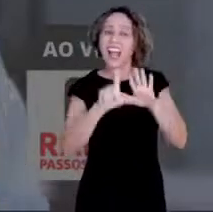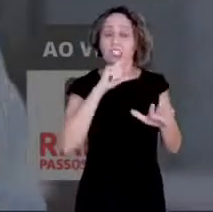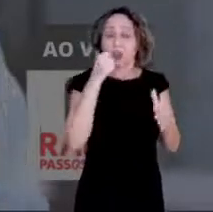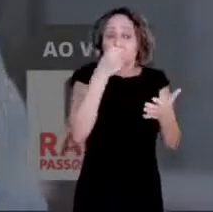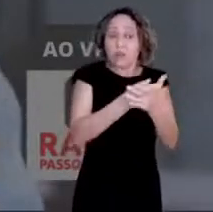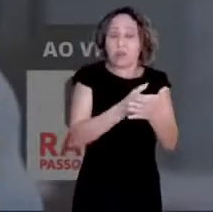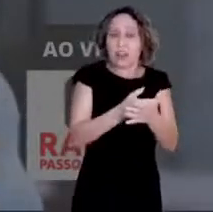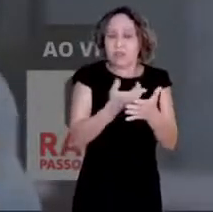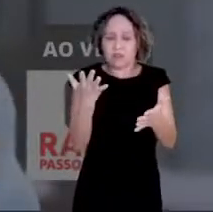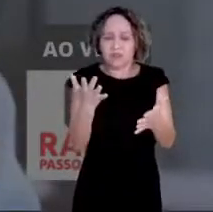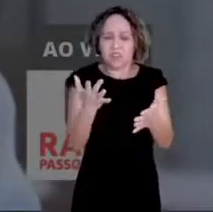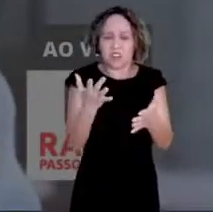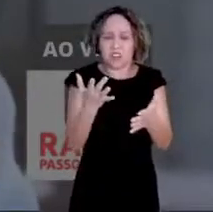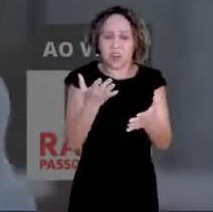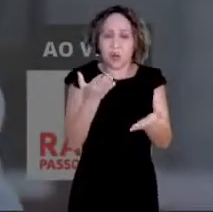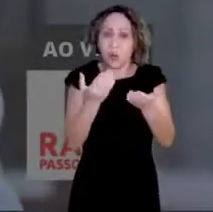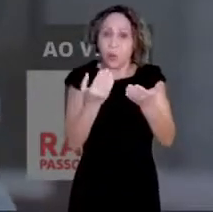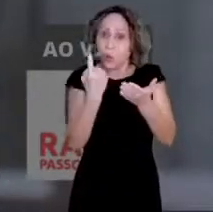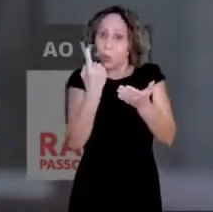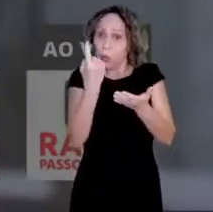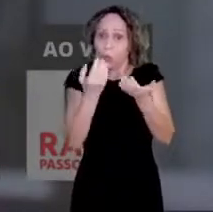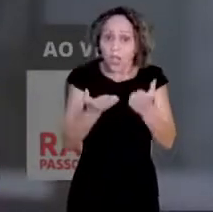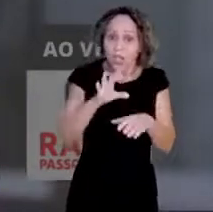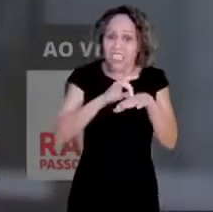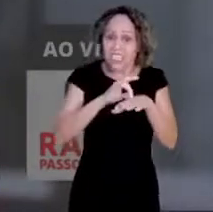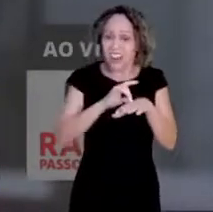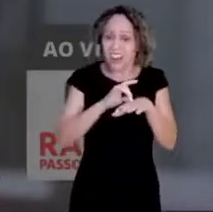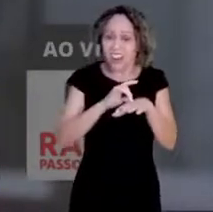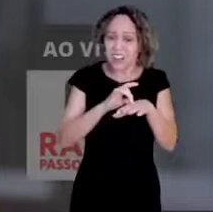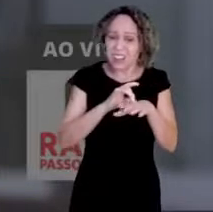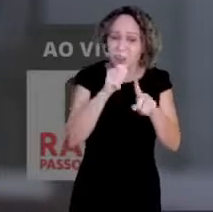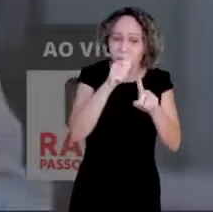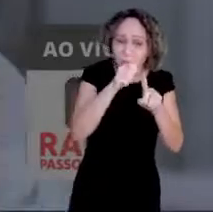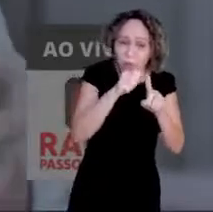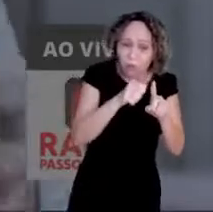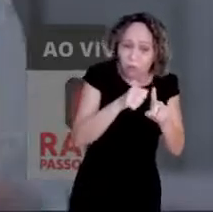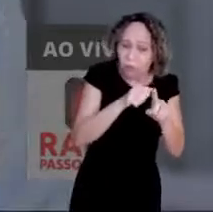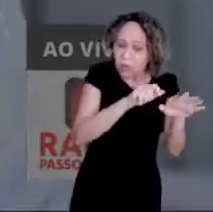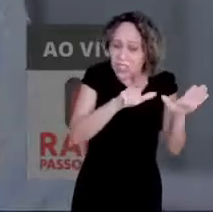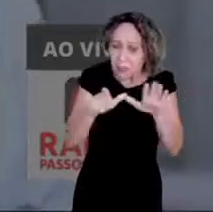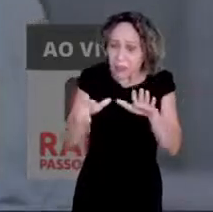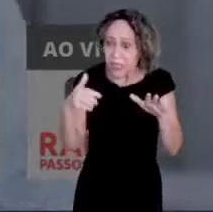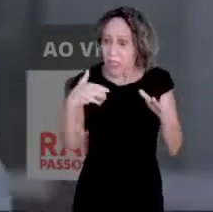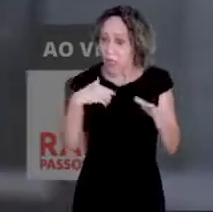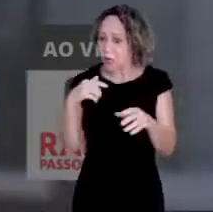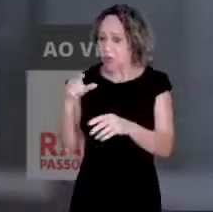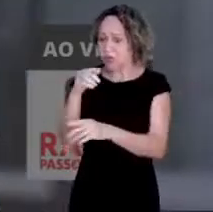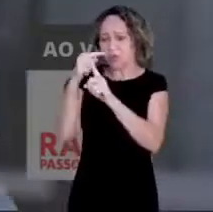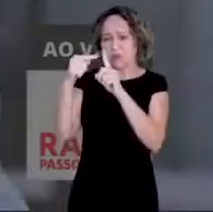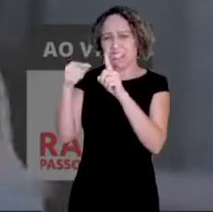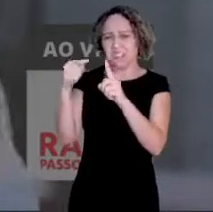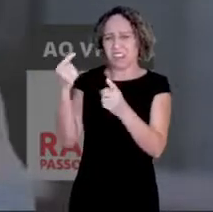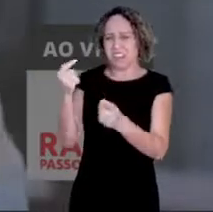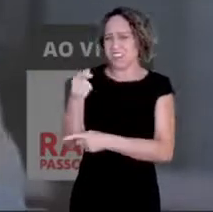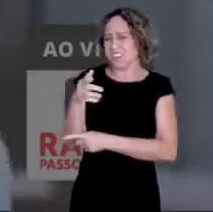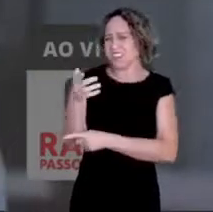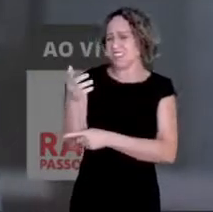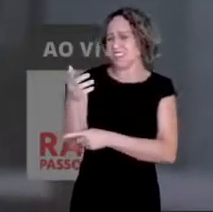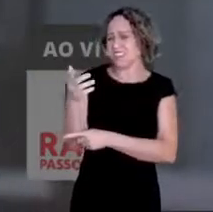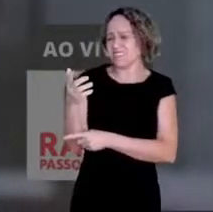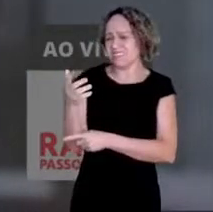sério. Esse país já foi feliz. Esse país já respeitou o seu povo. E hoje esse país não respeita